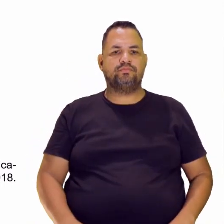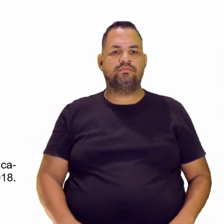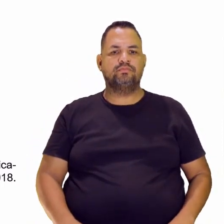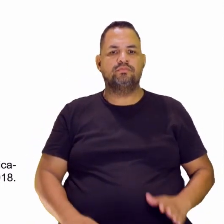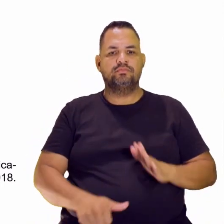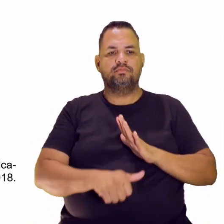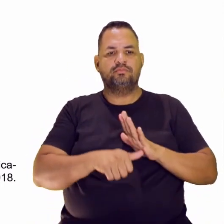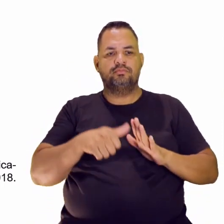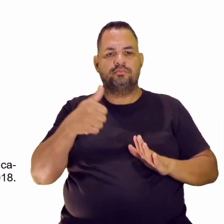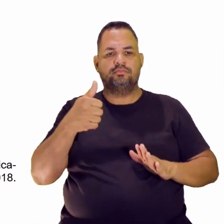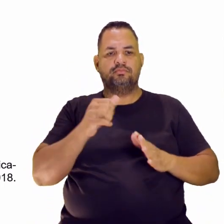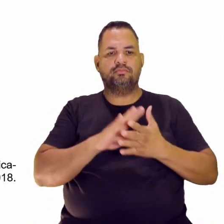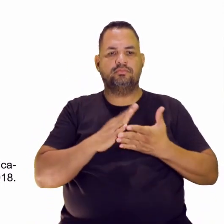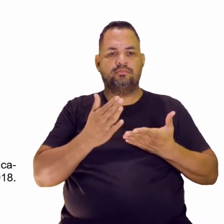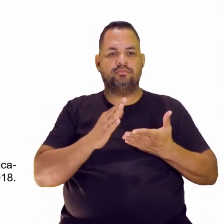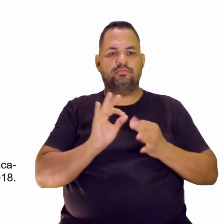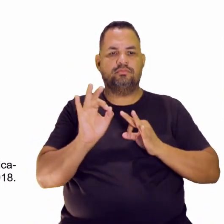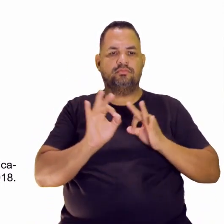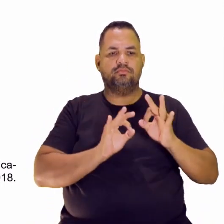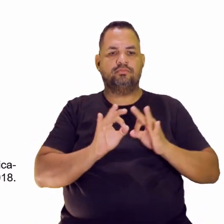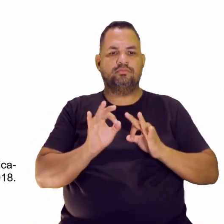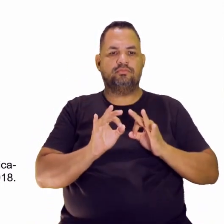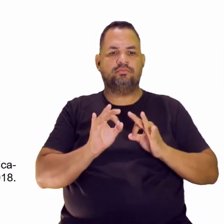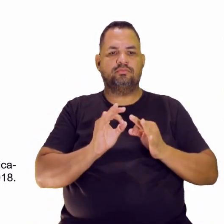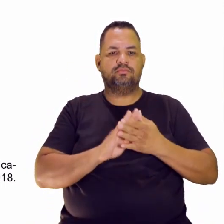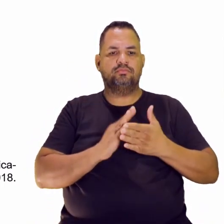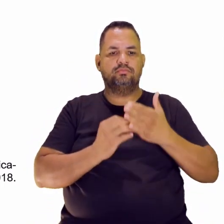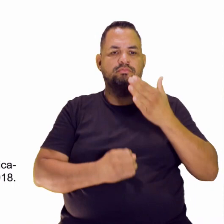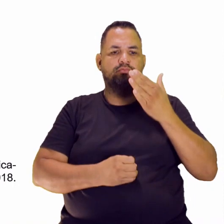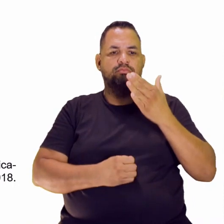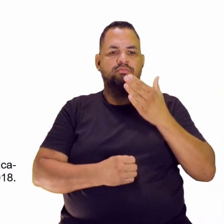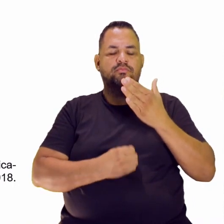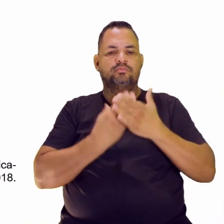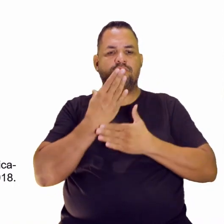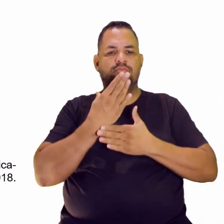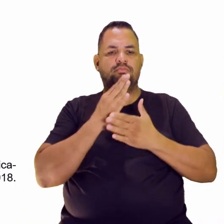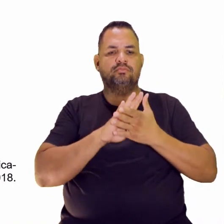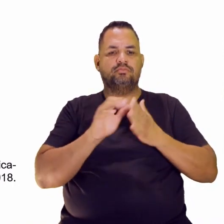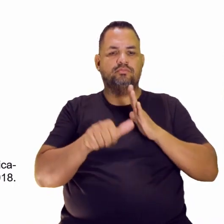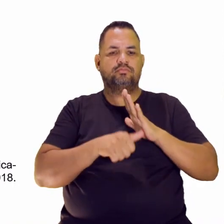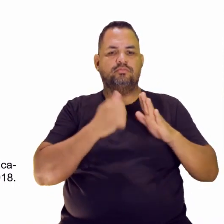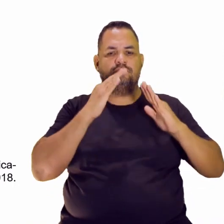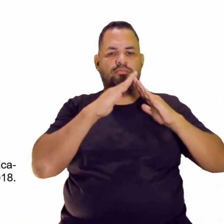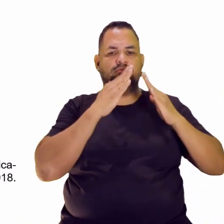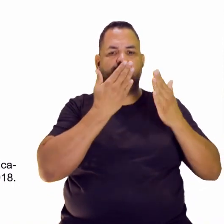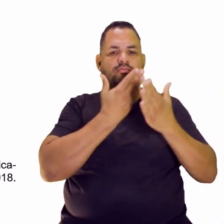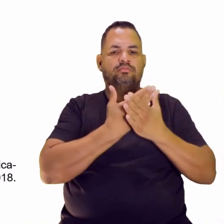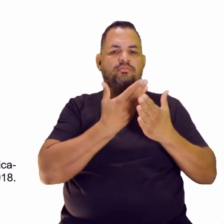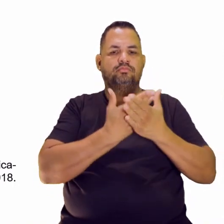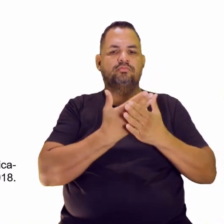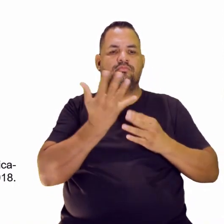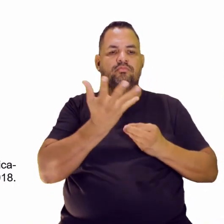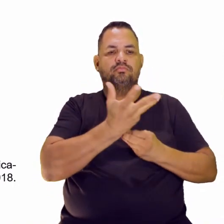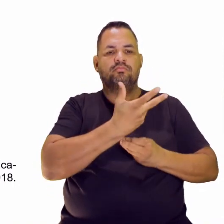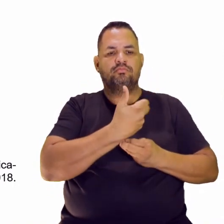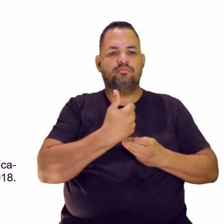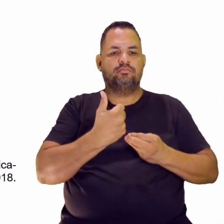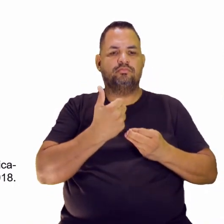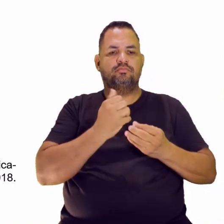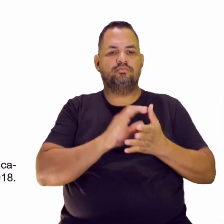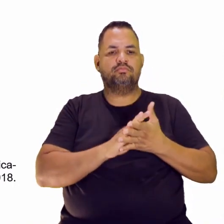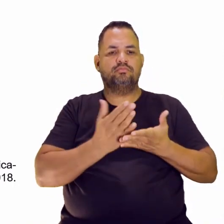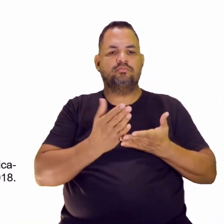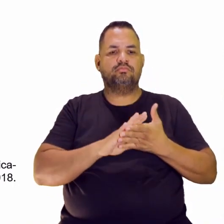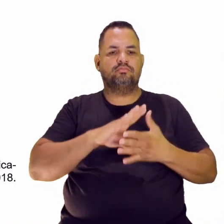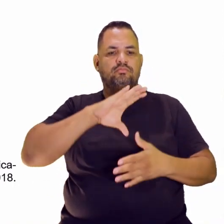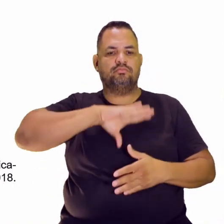das primeiras providências foi fundar a primeira academia de arte no